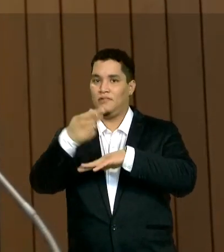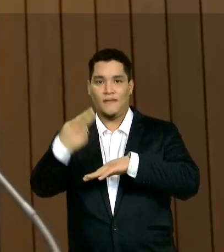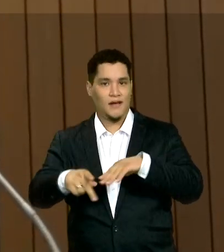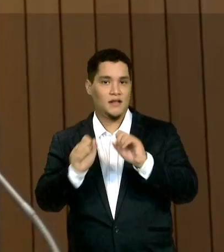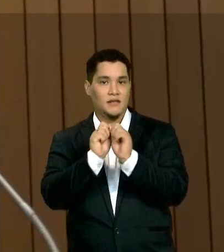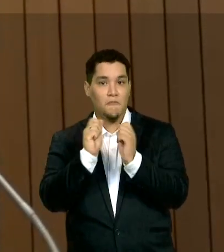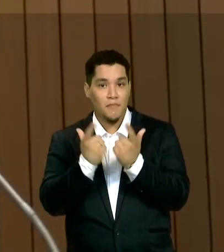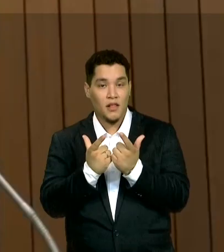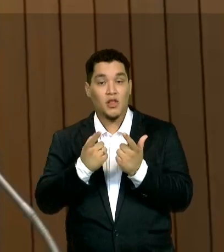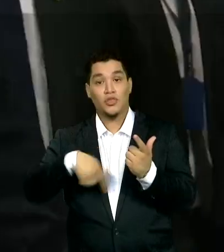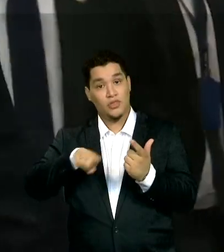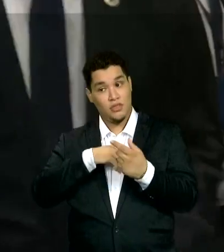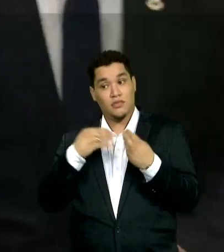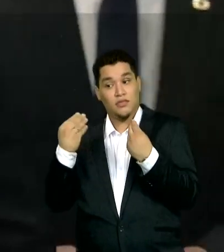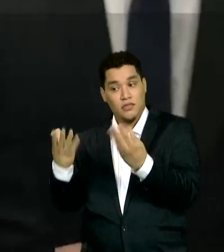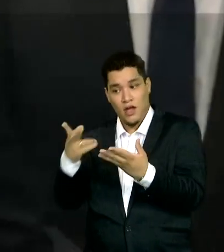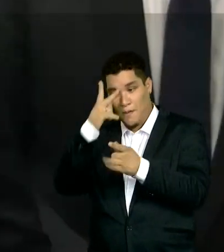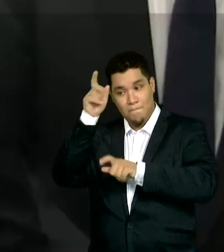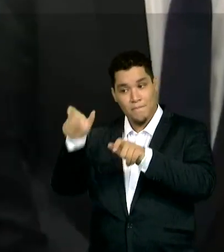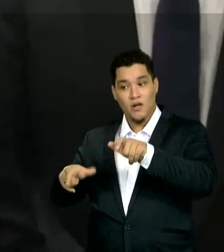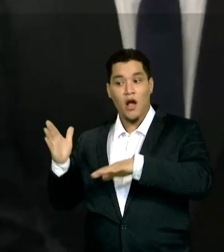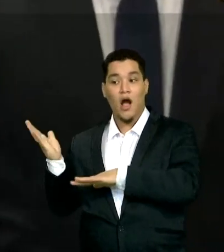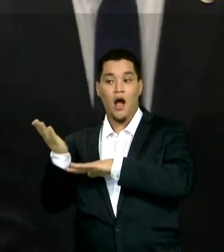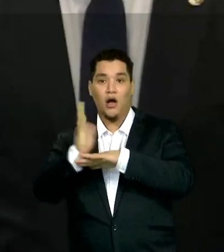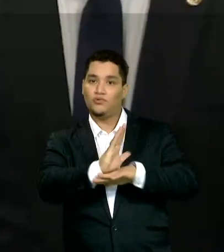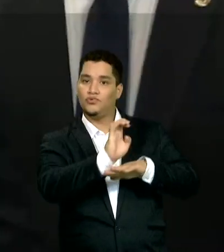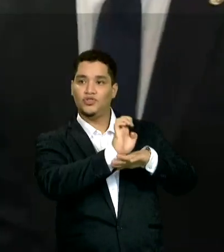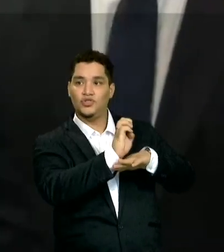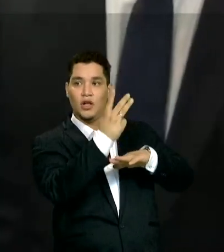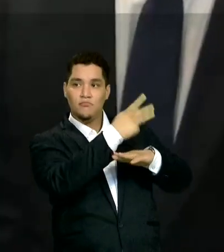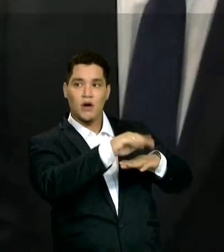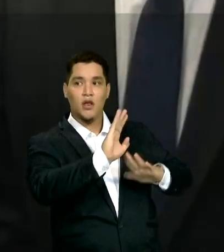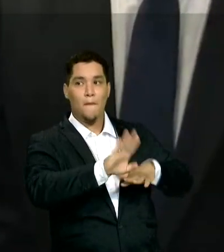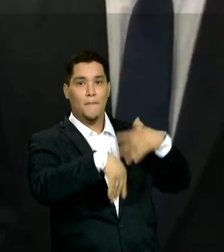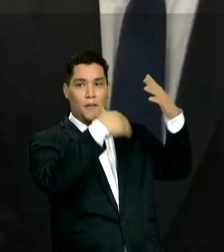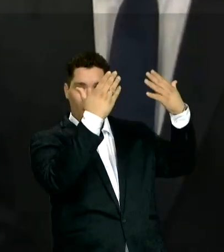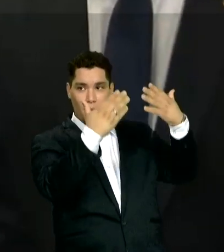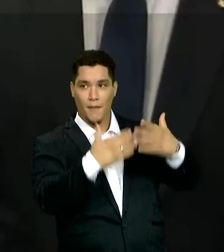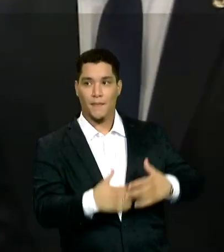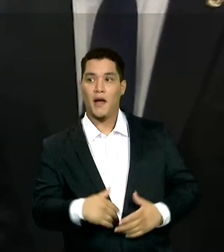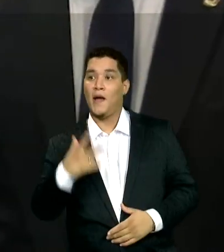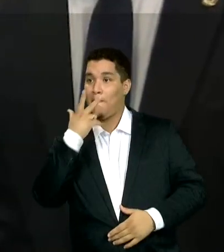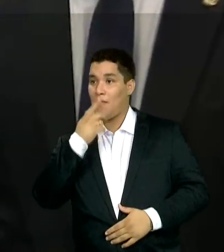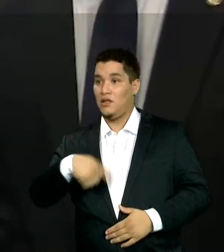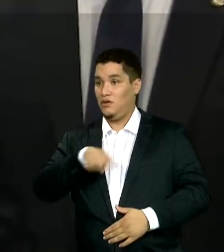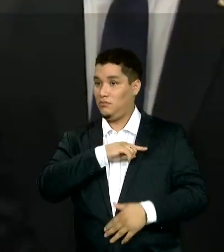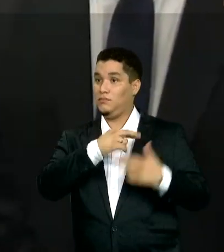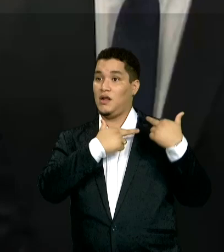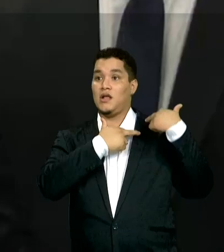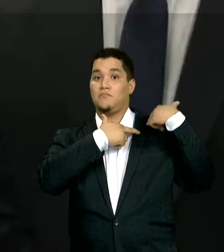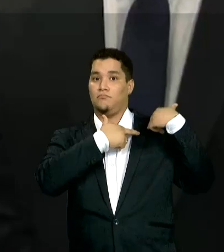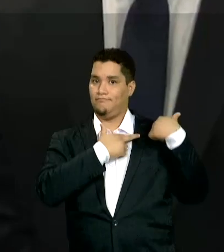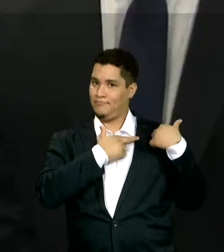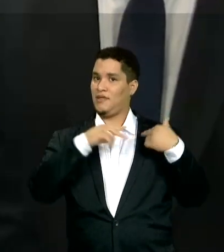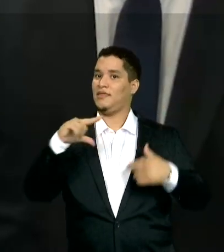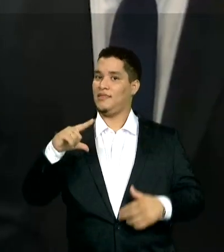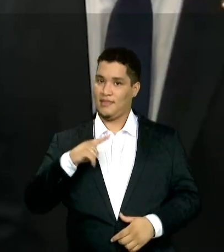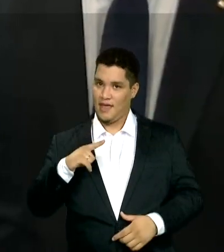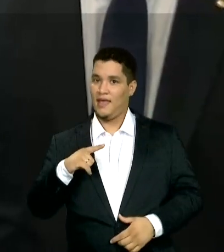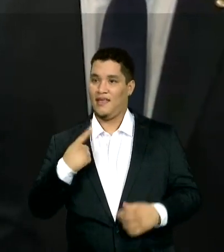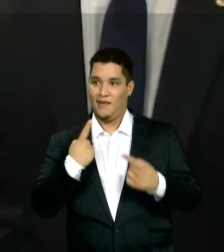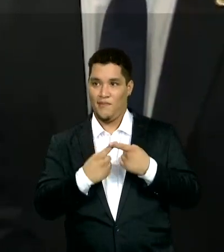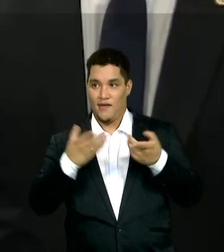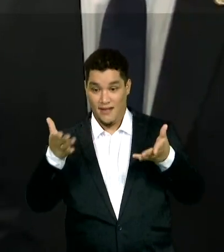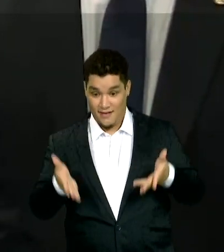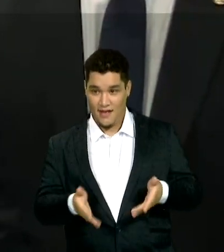contribuíram para o desenvolvimento do Estado. Um ato que aumenta muito a nossa responsabilidade perante o Estado, principalmente uma casa